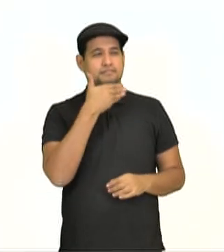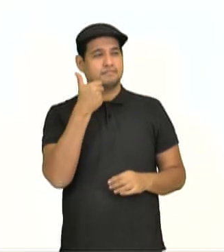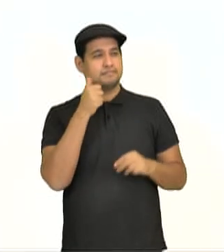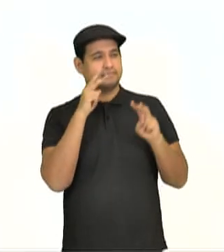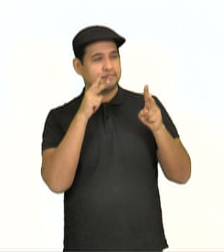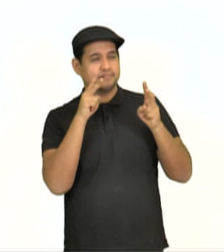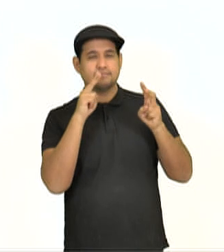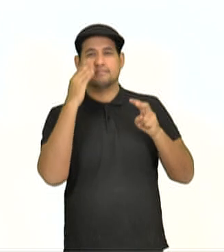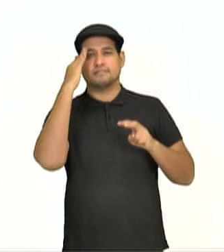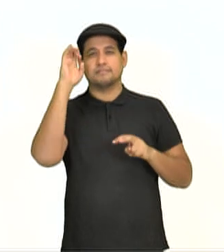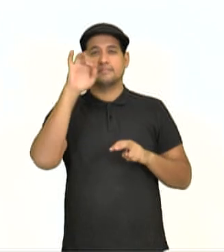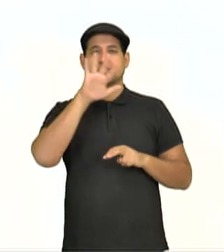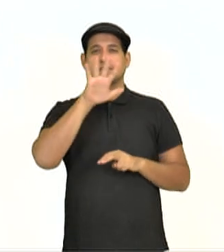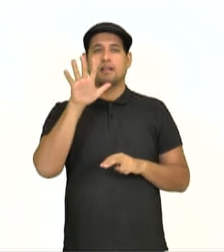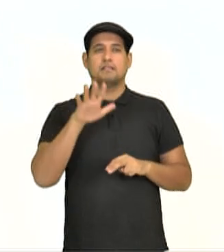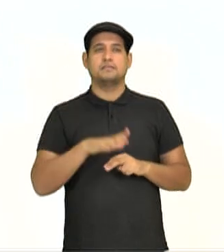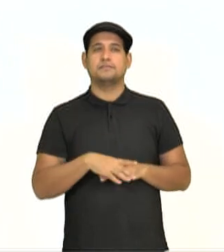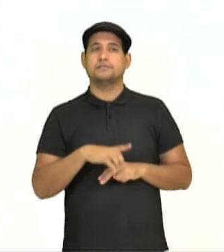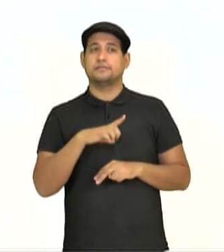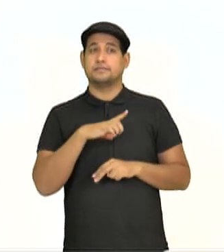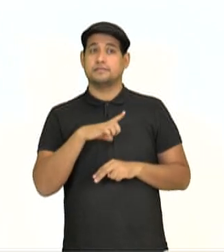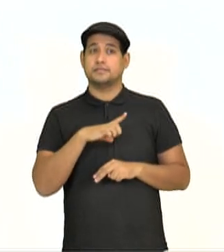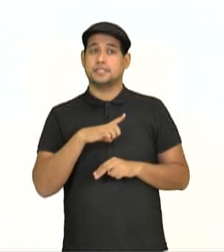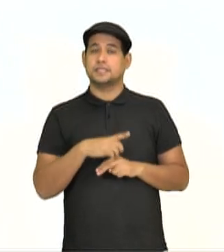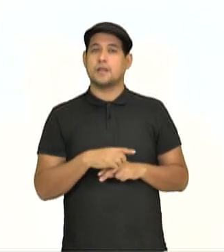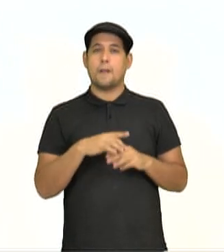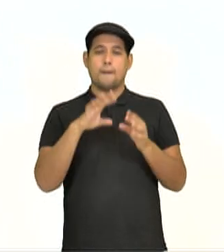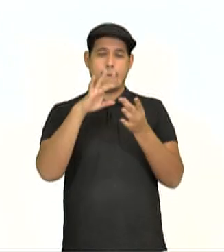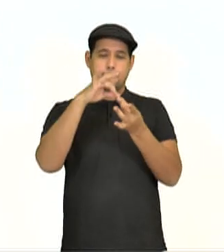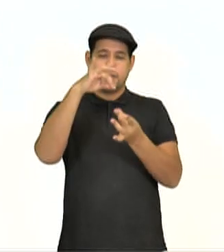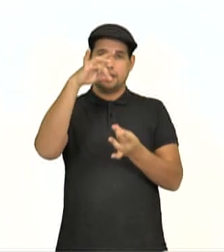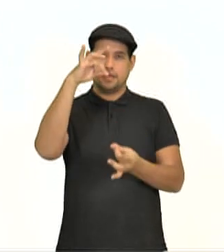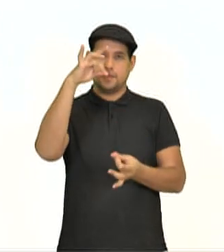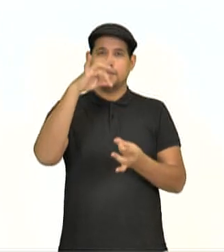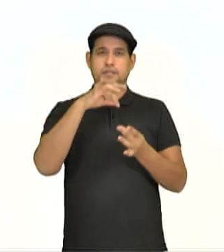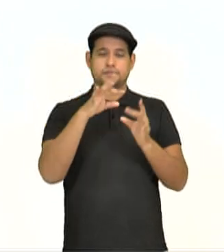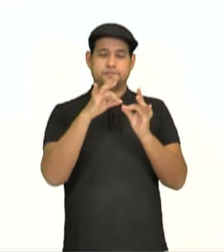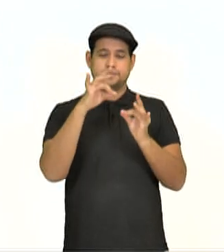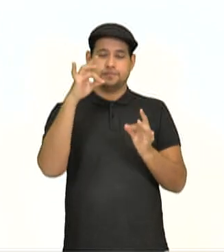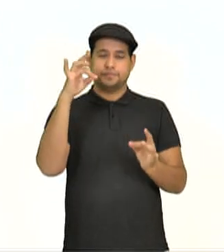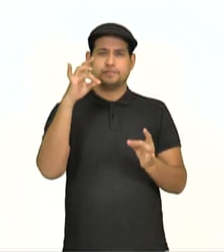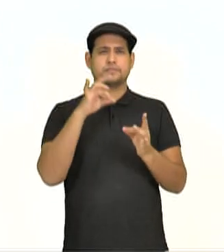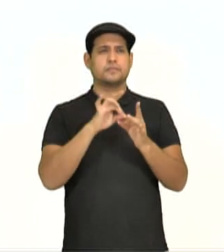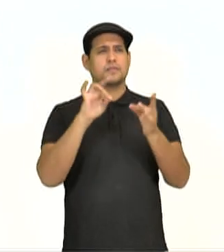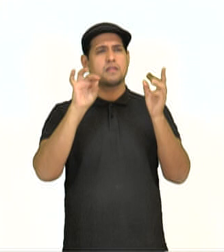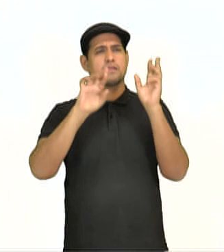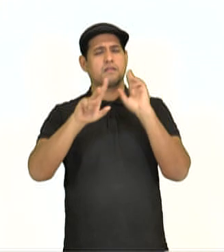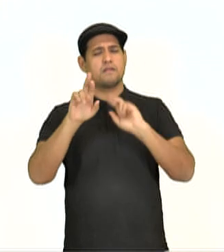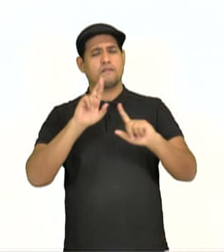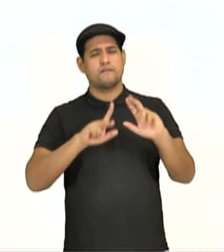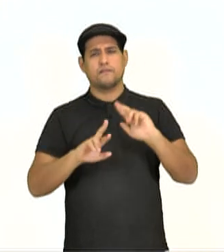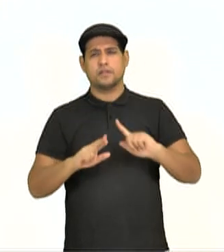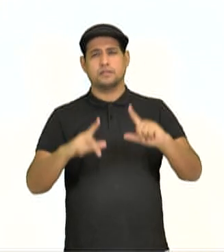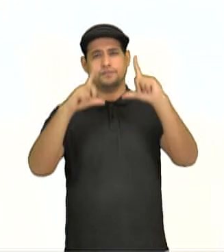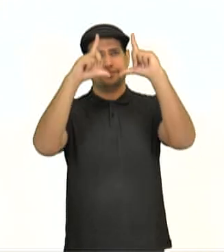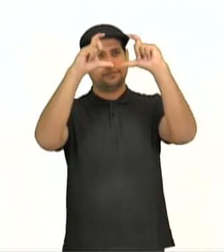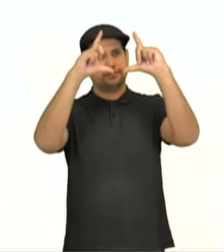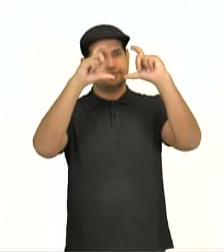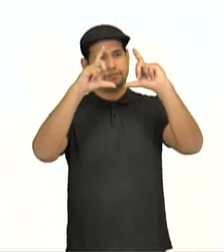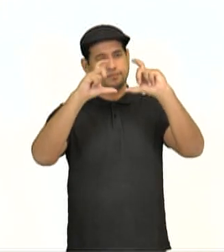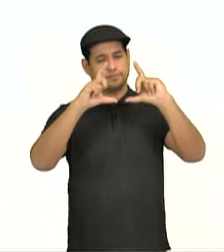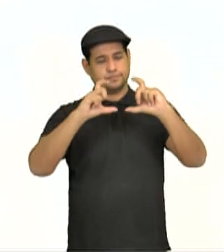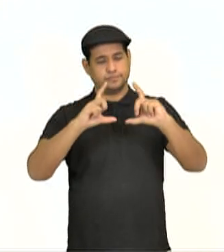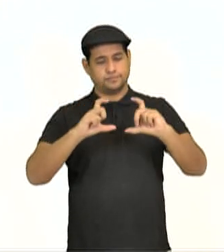você entender. Aqui eu tenho a película, olha, né, com várias fotos,